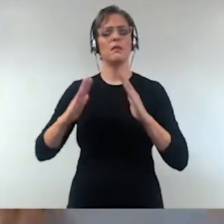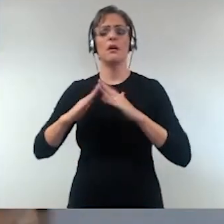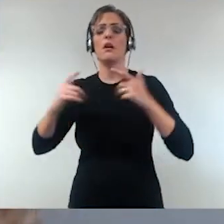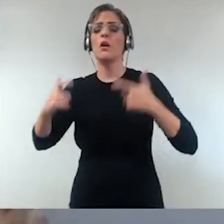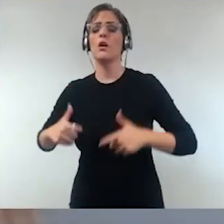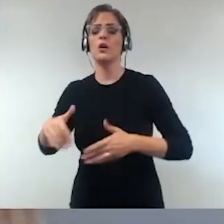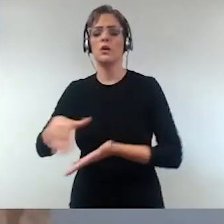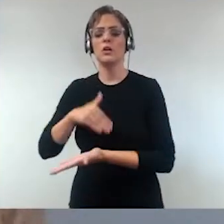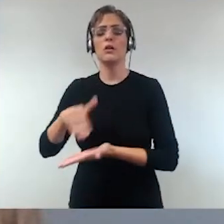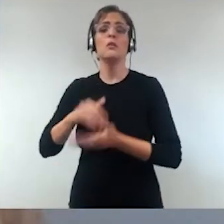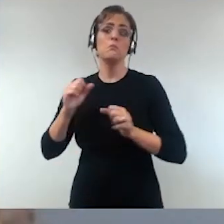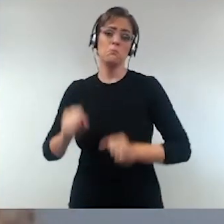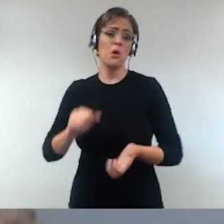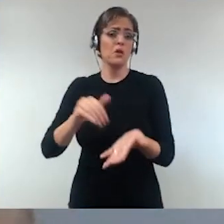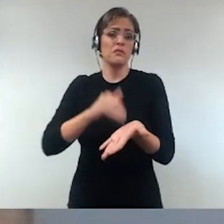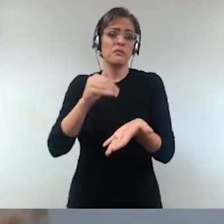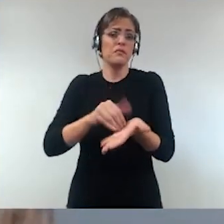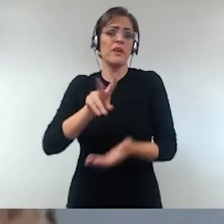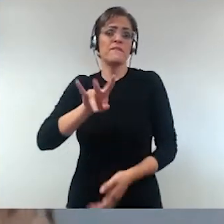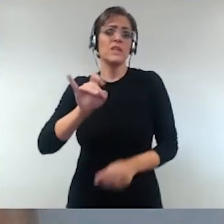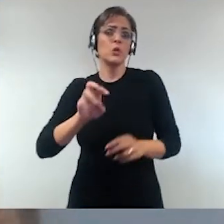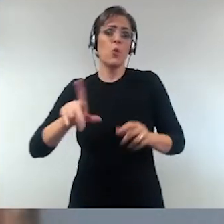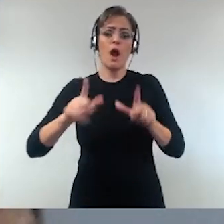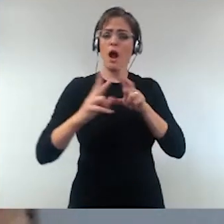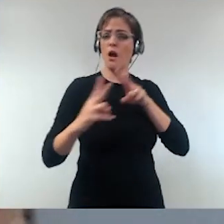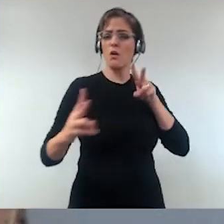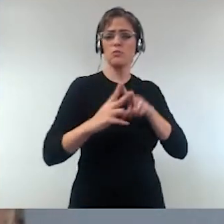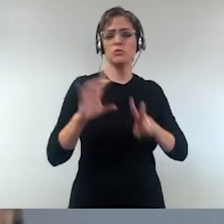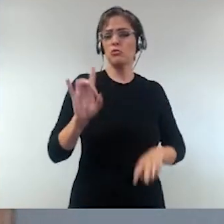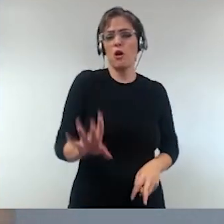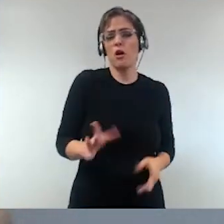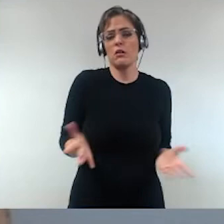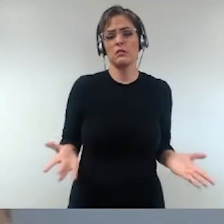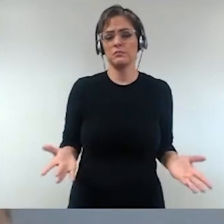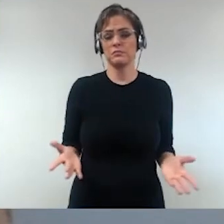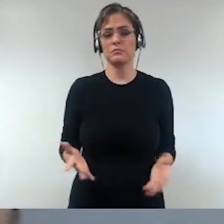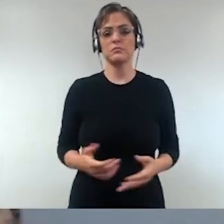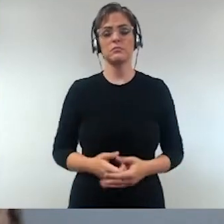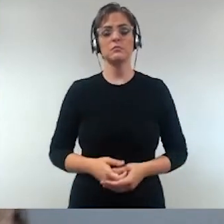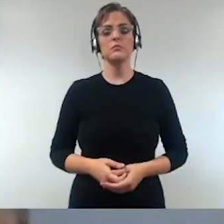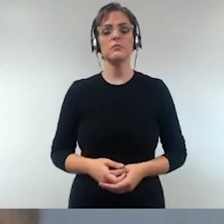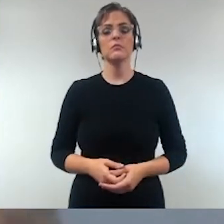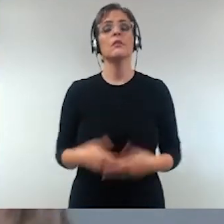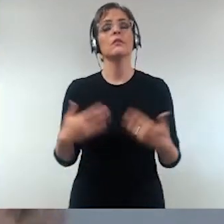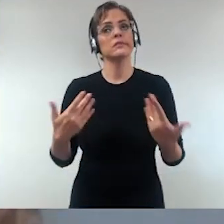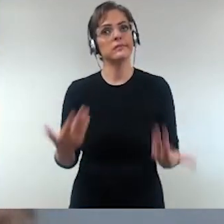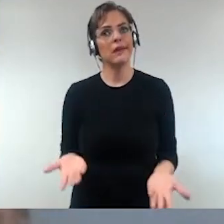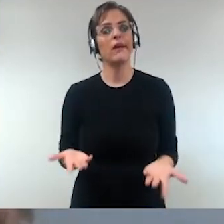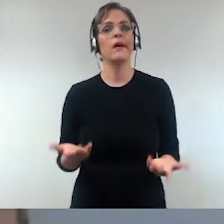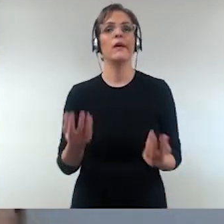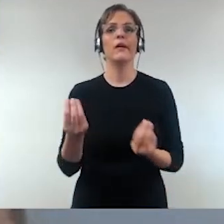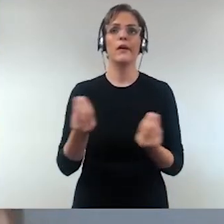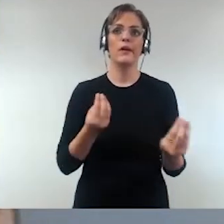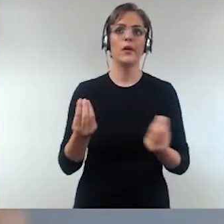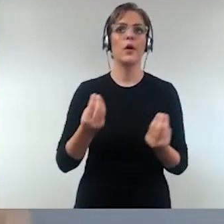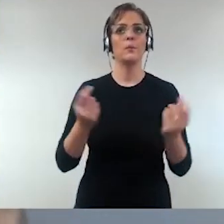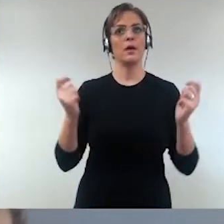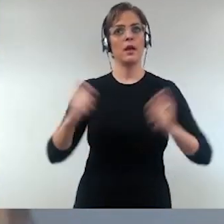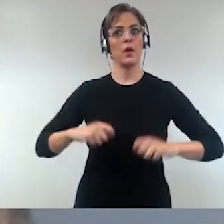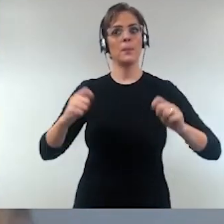o escritório pode ser, inclusive, virtual, né? Então, a gente pode pensar, inclusive, que alguns critérios de definição de